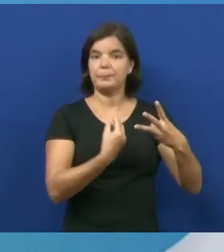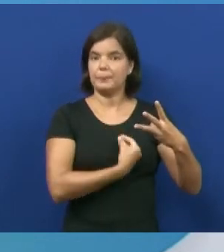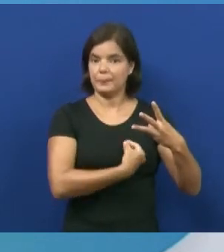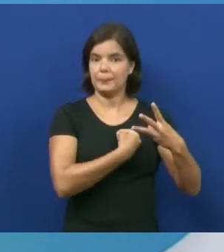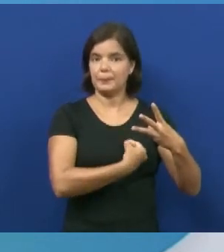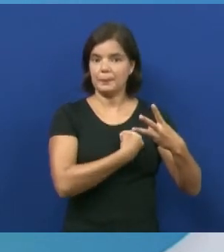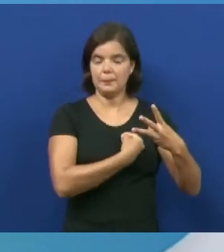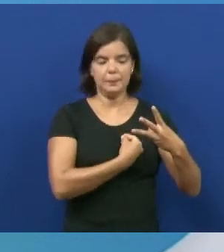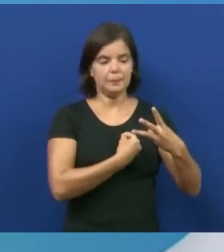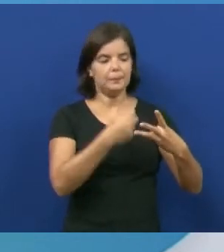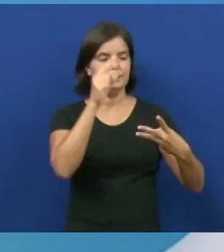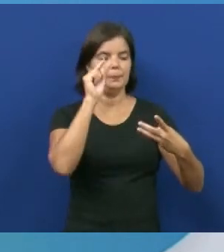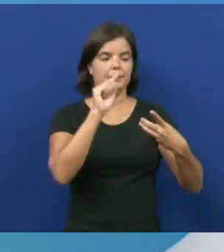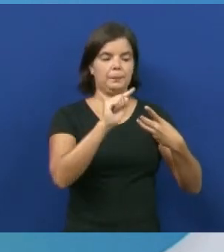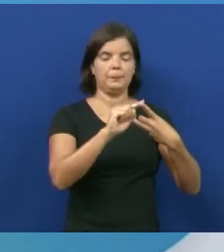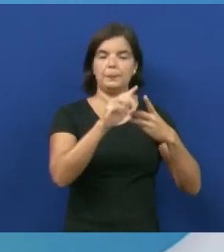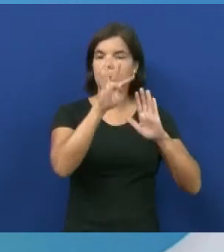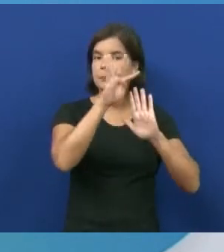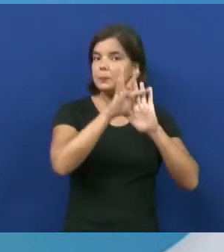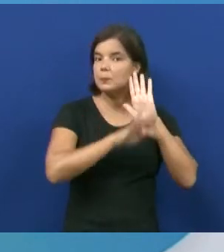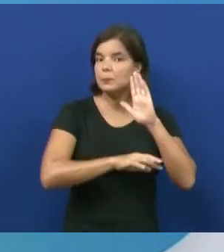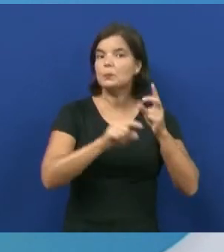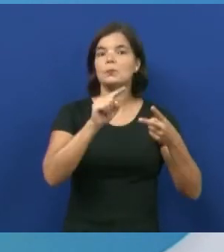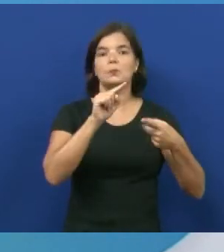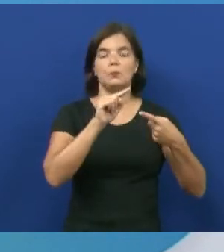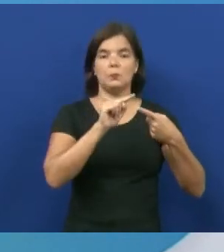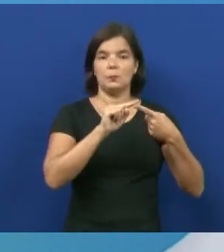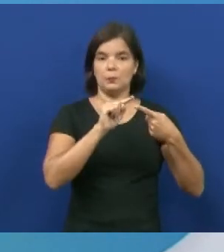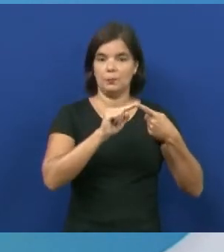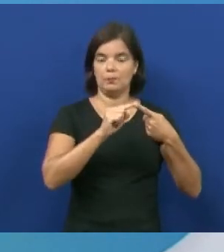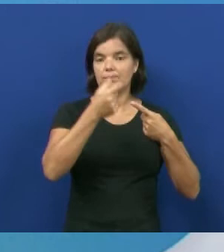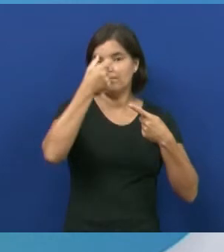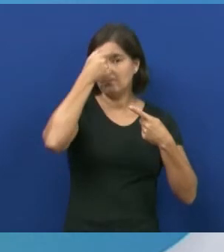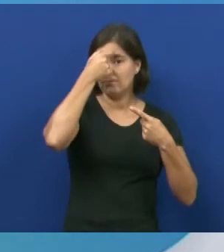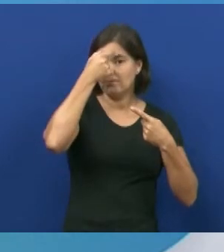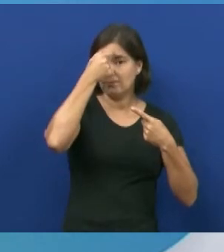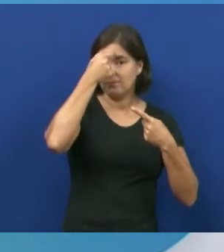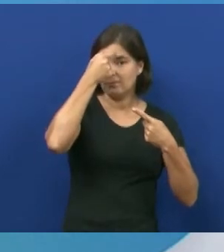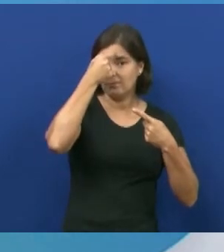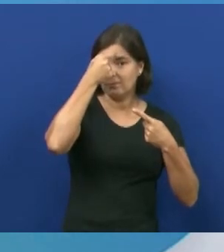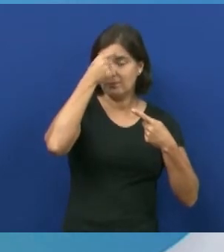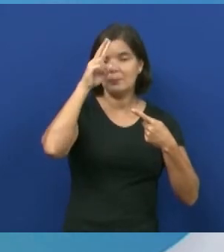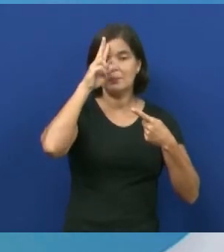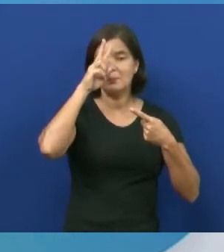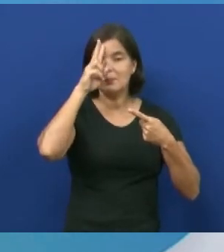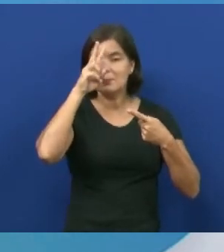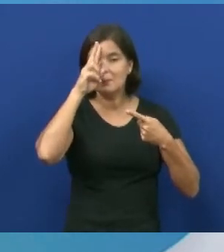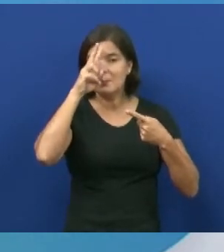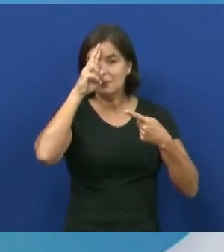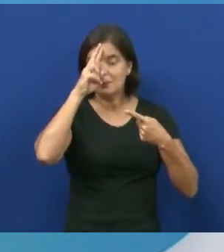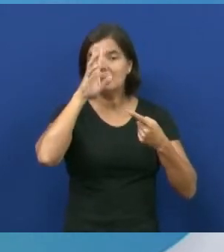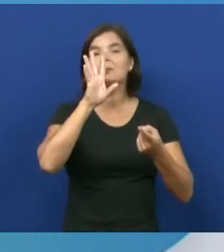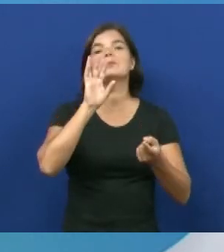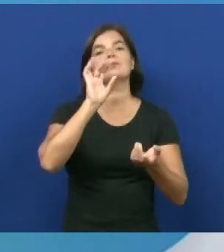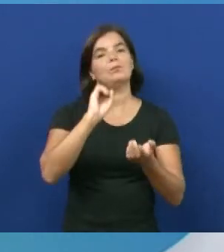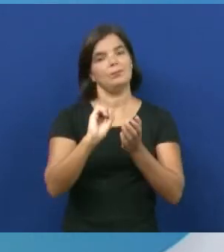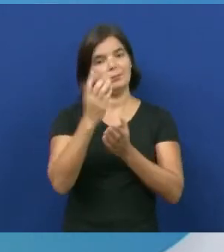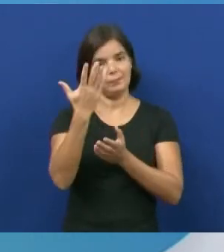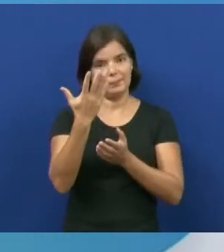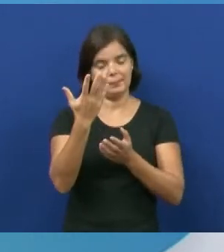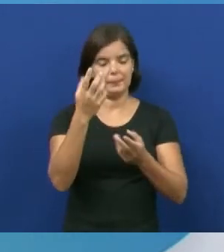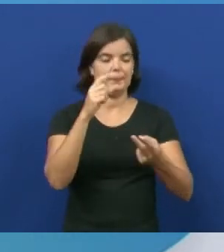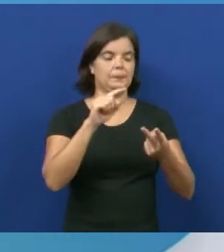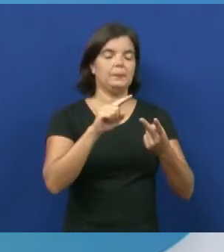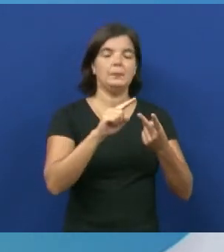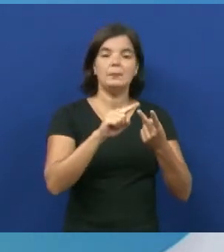vida. Ele vai colocar no texto dele a memória, a lembrança e a realidade.